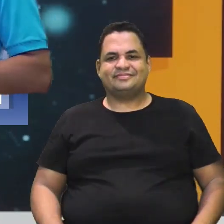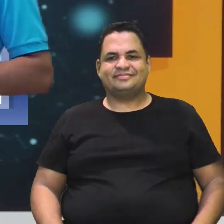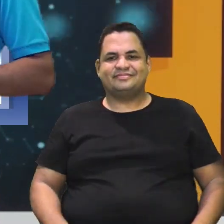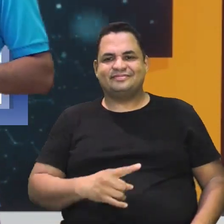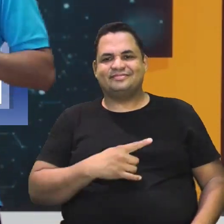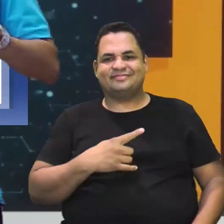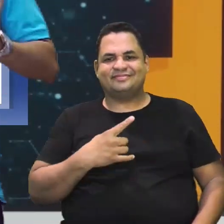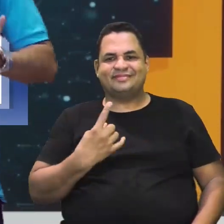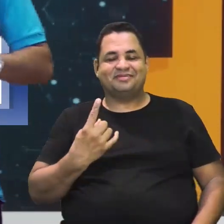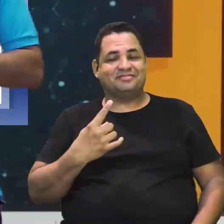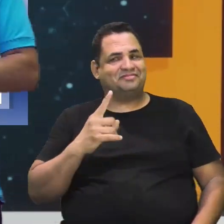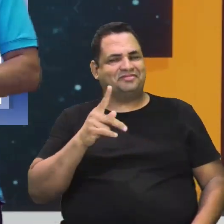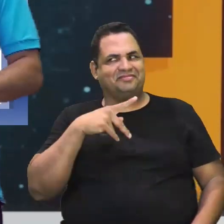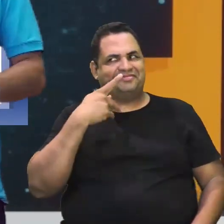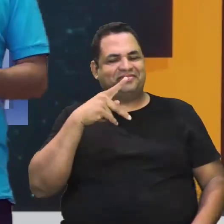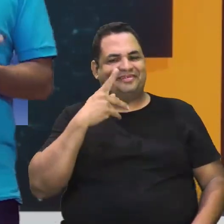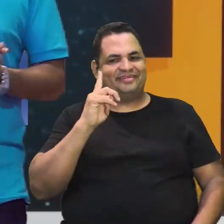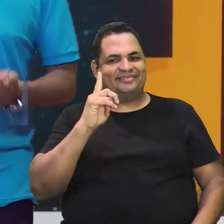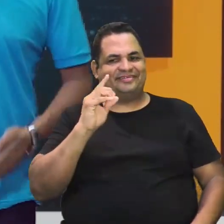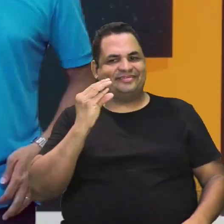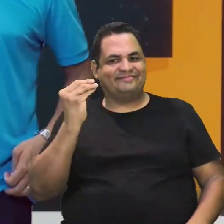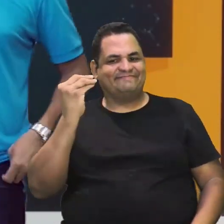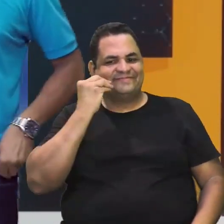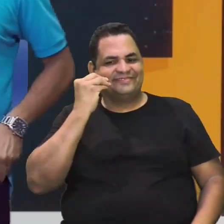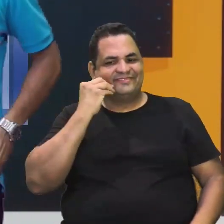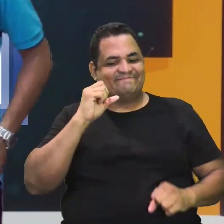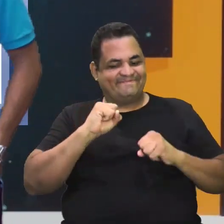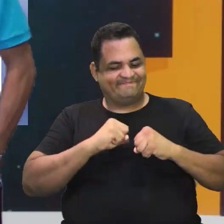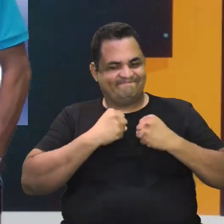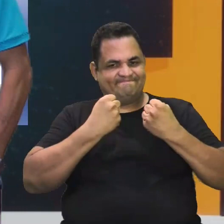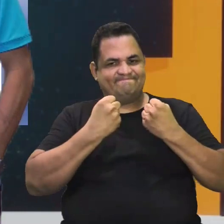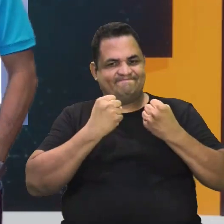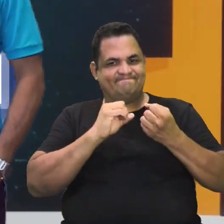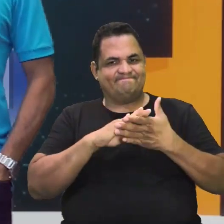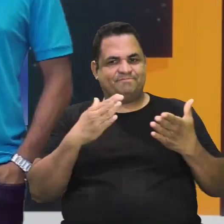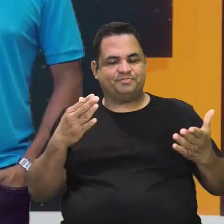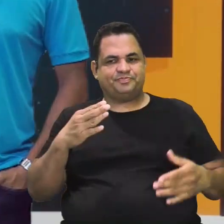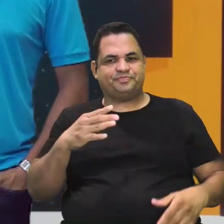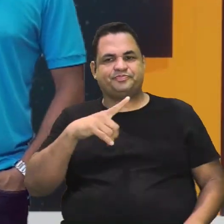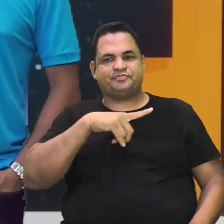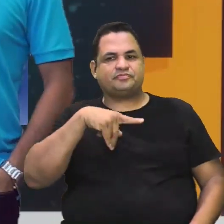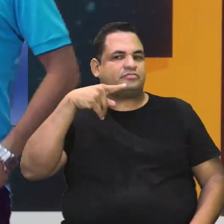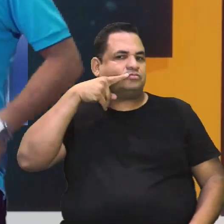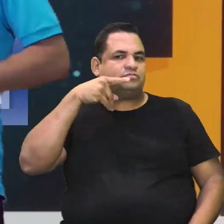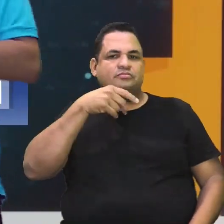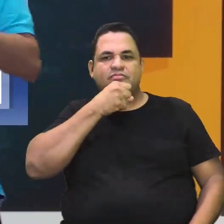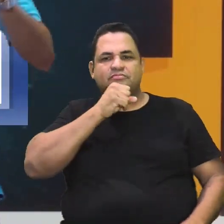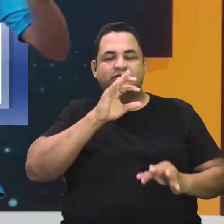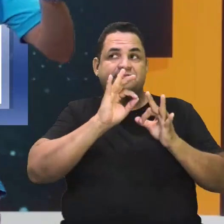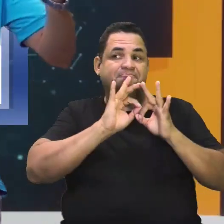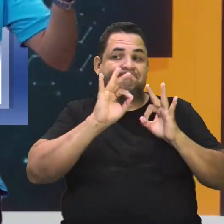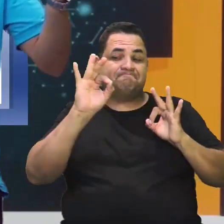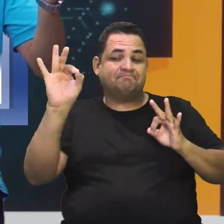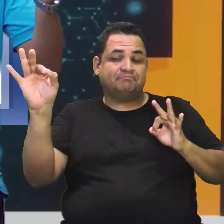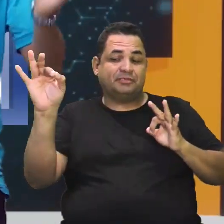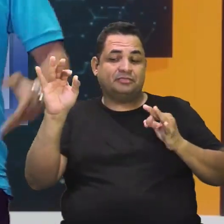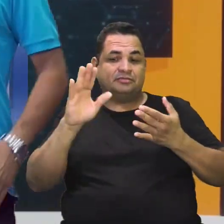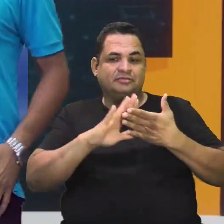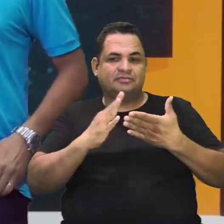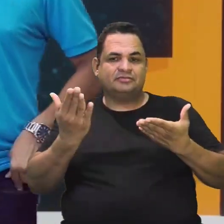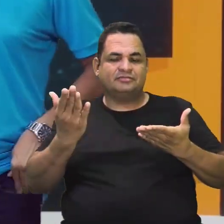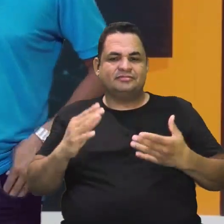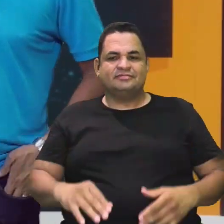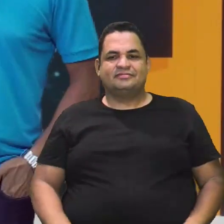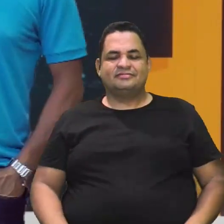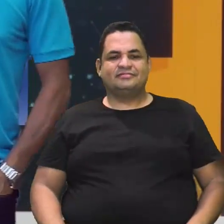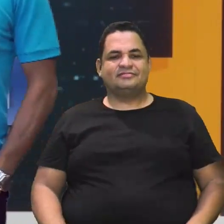não vou nem falar, mas a gente vai tentar fazer um esforço aí, ó. Tem umas de Porto Velho que são mais longe do que algumas que não vão